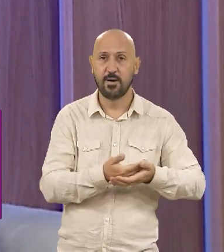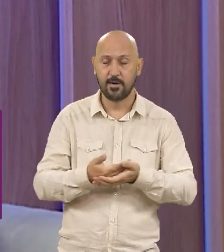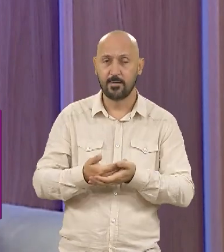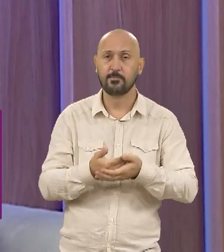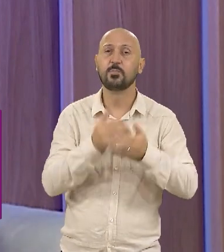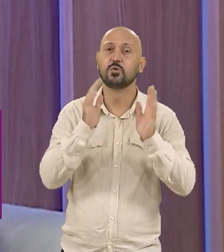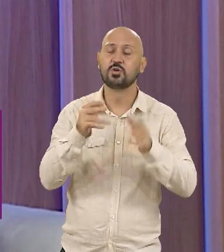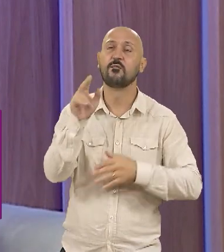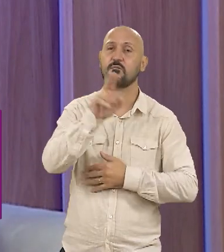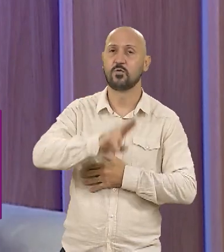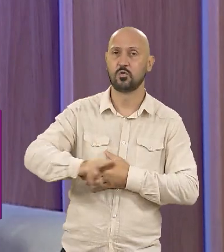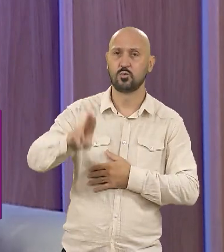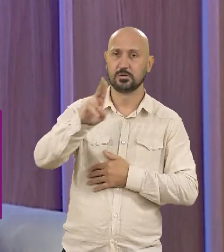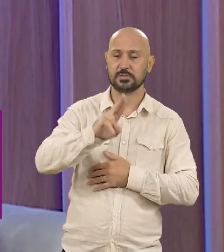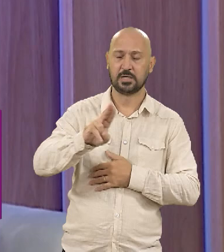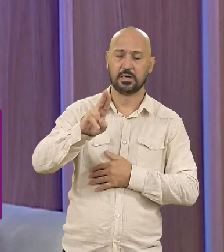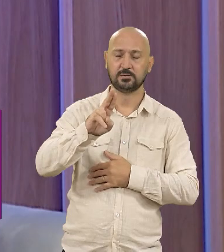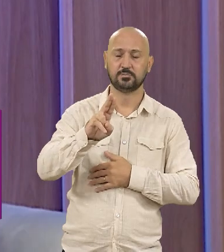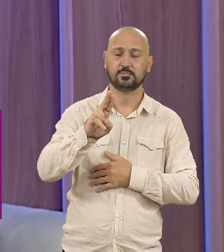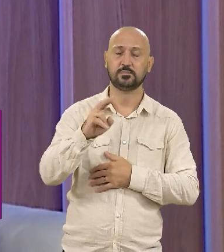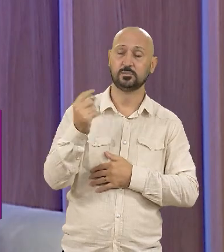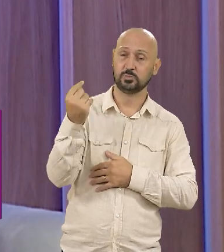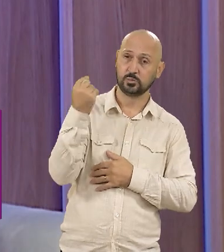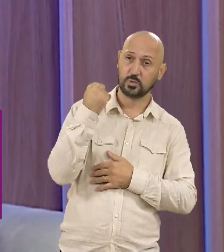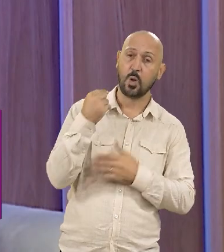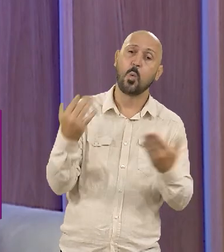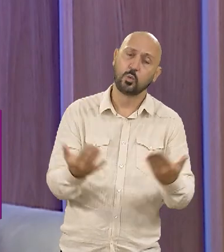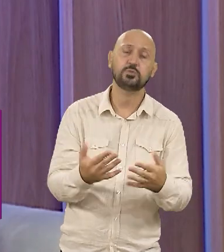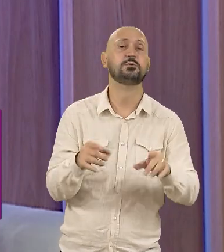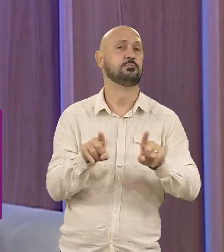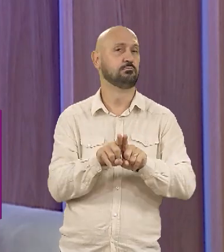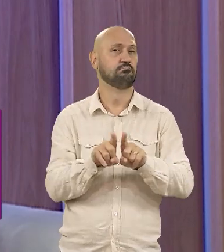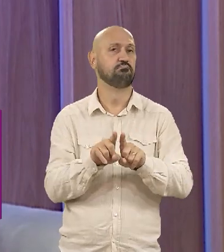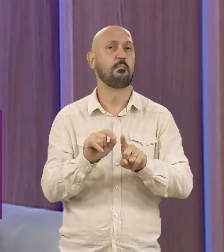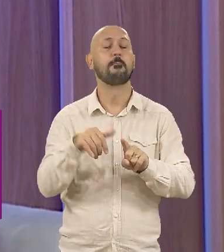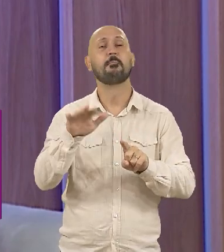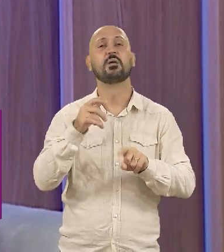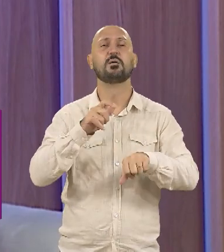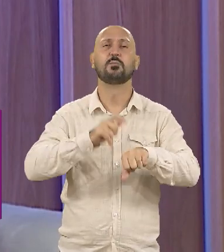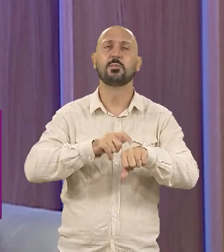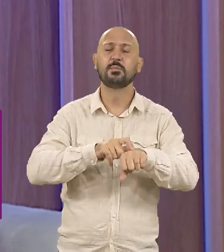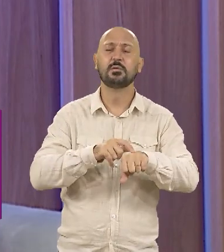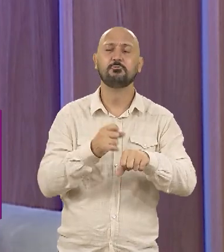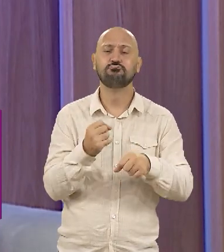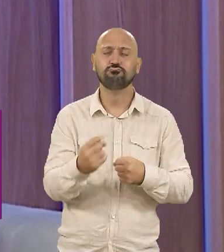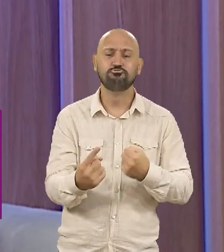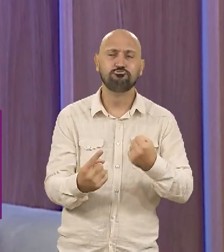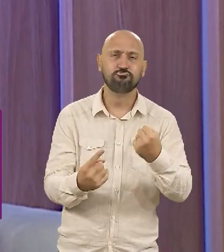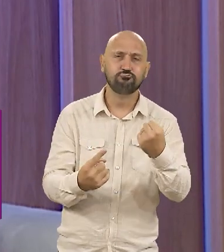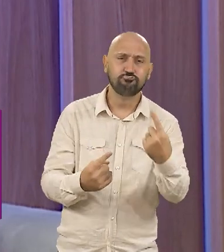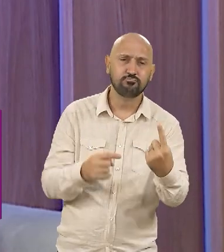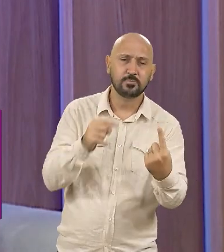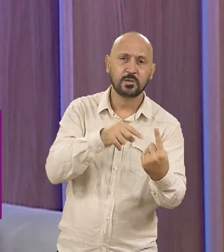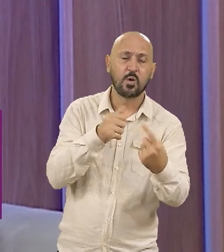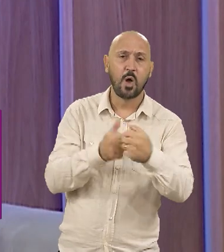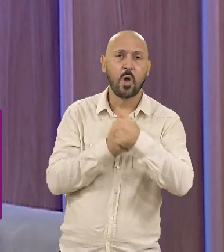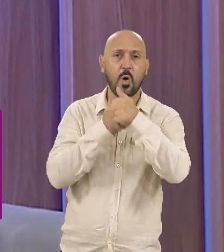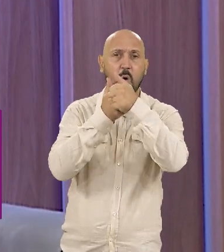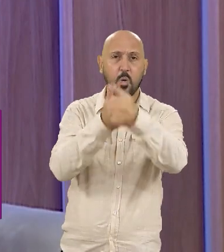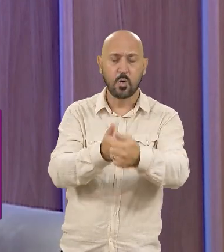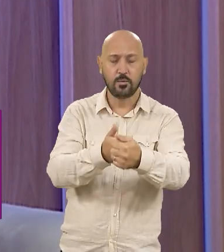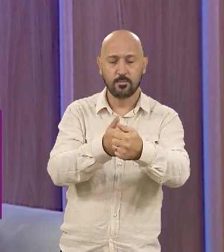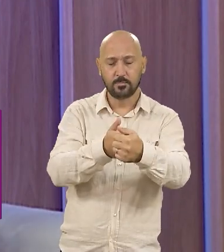utilizados, mas em casos muito pontuais e com um acompanhamento psicológico muito de perto, porque a gente tem que